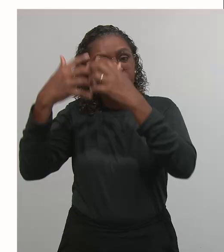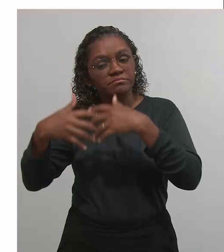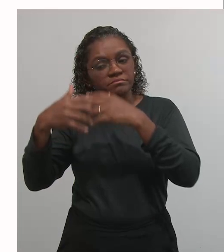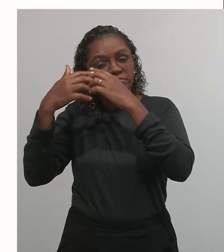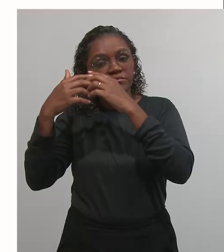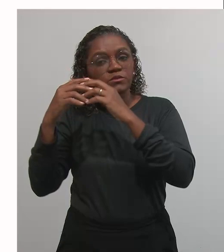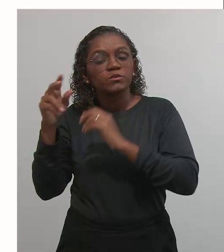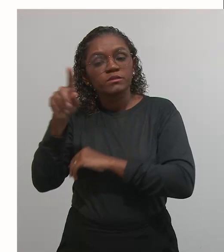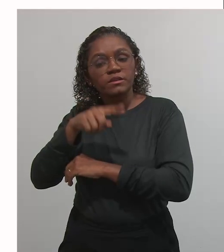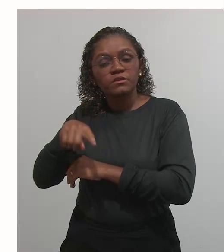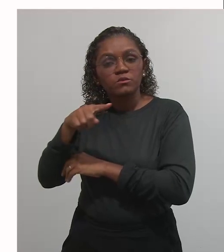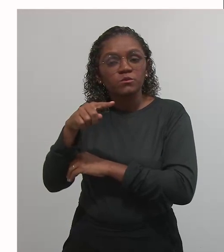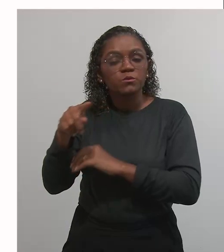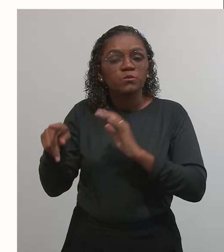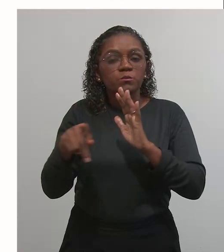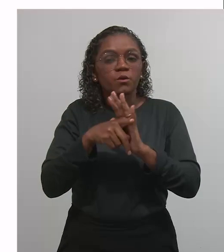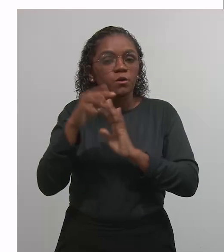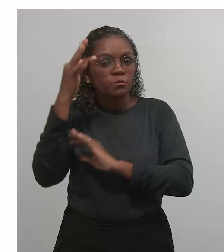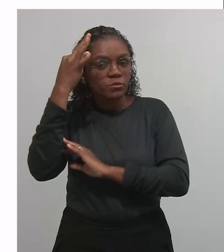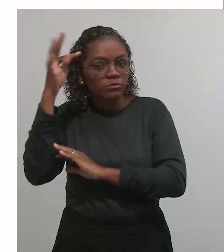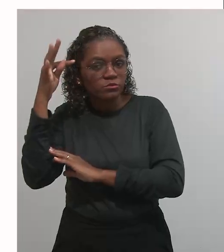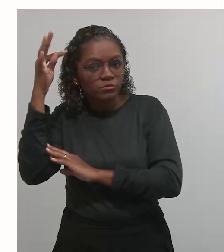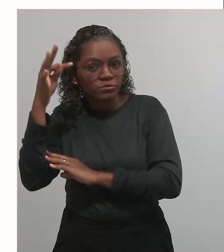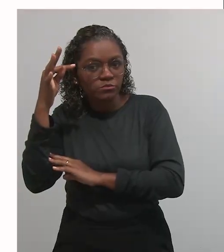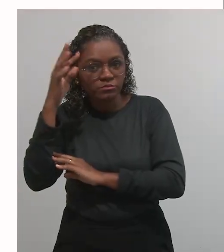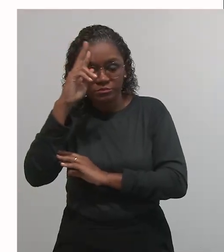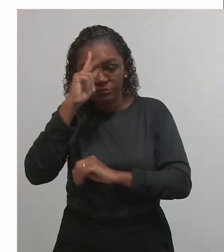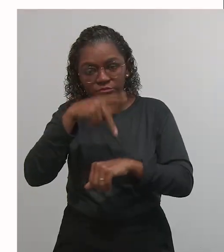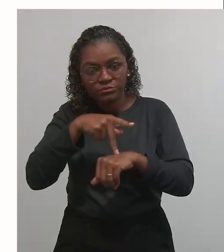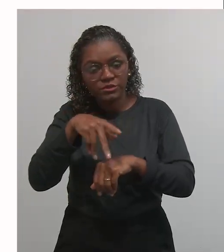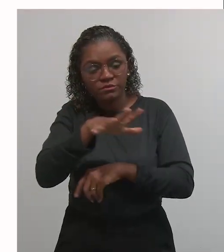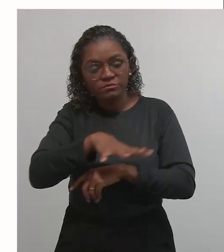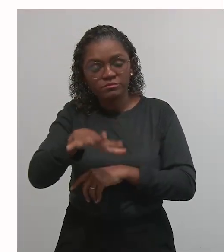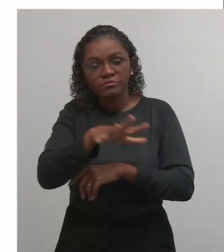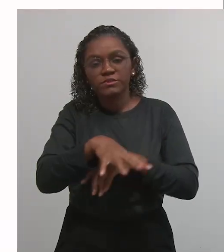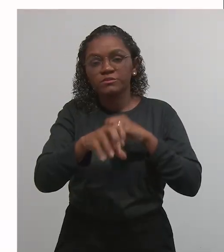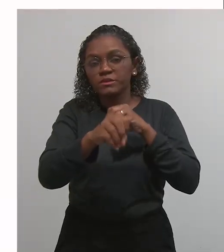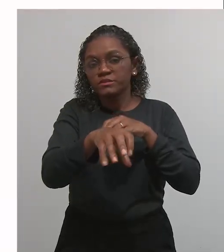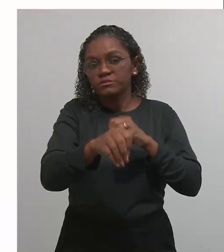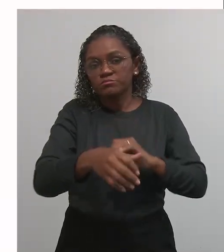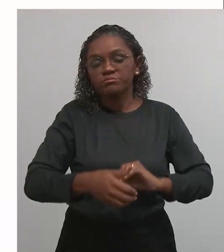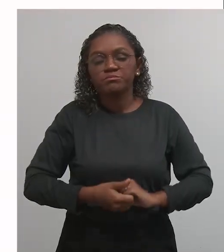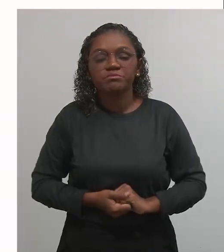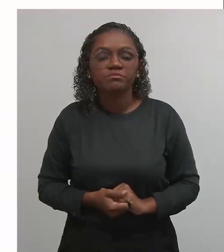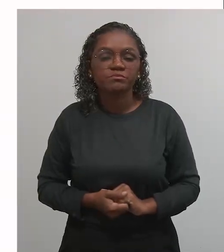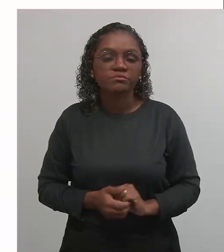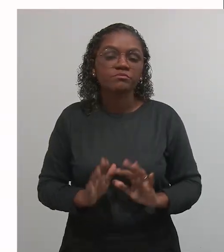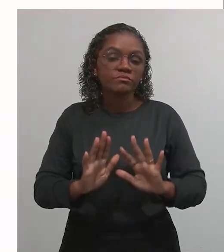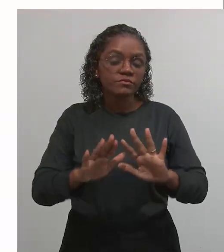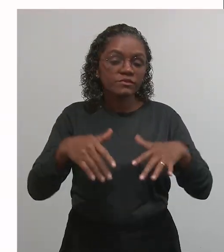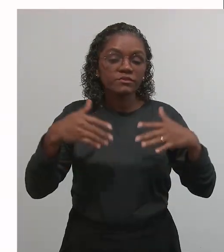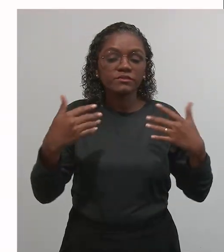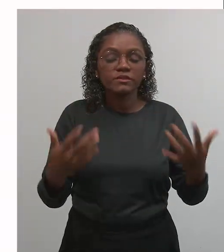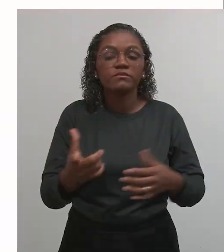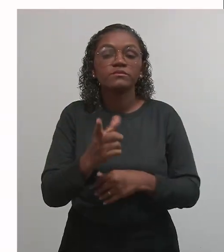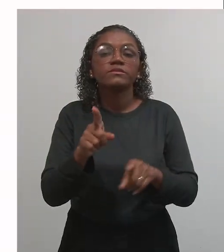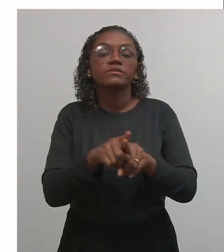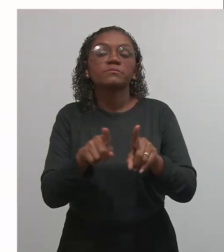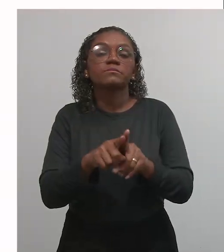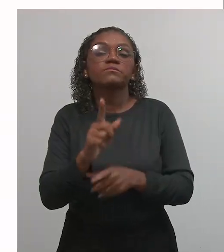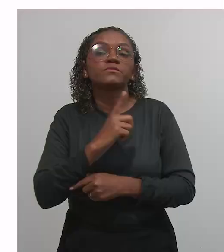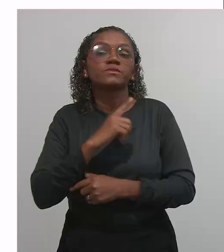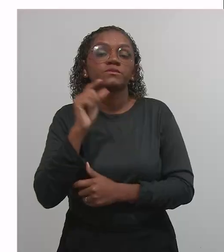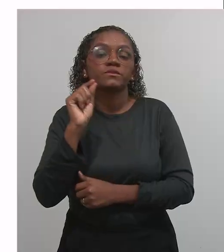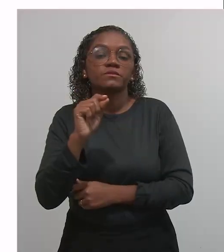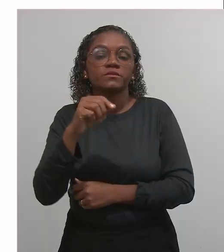educação. Bom, aí em relação ao ramo materialista, a gente tem o contrário do idealismo, todo o